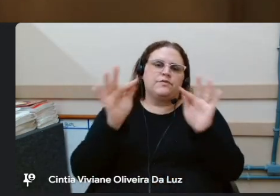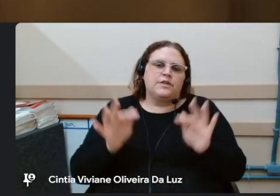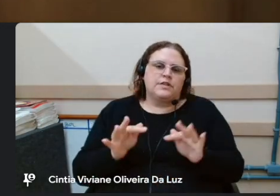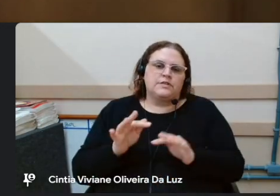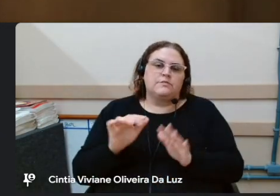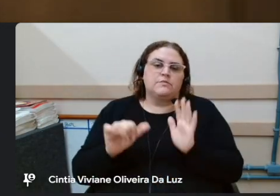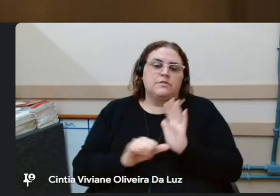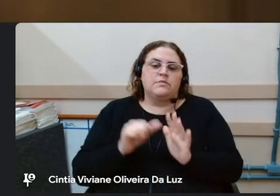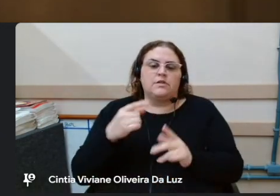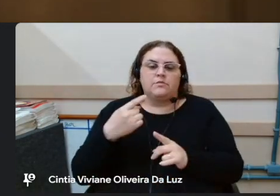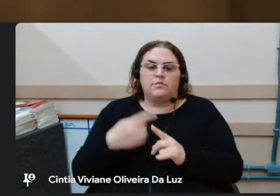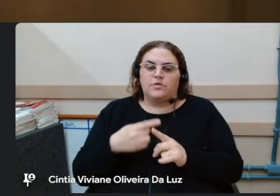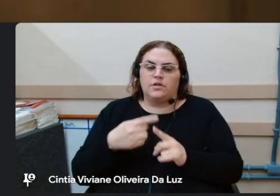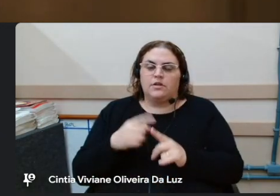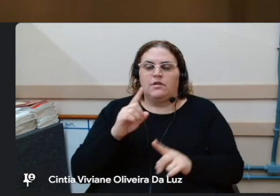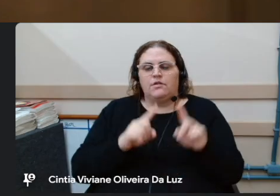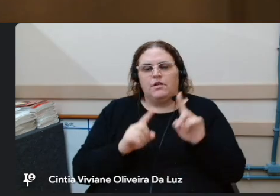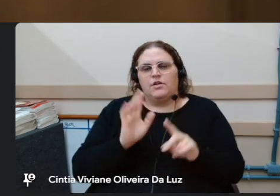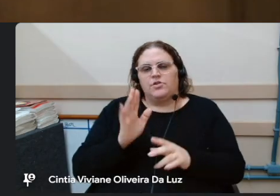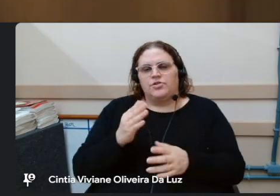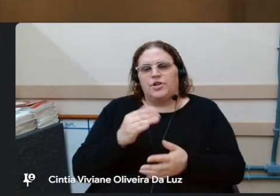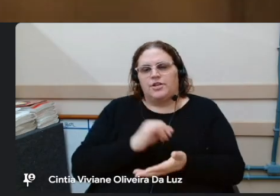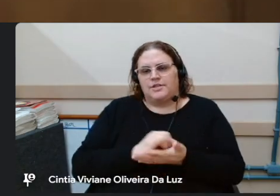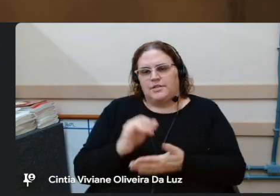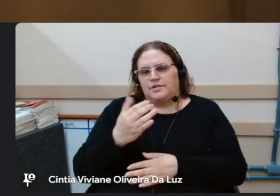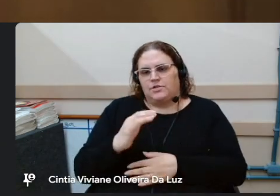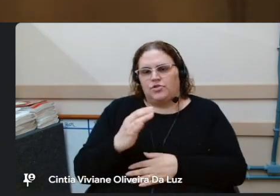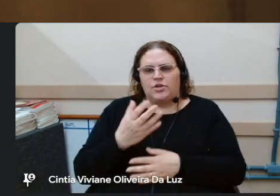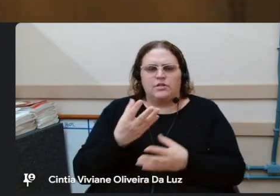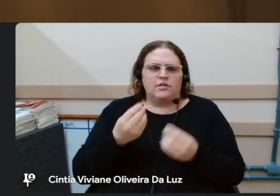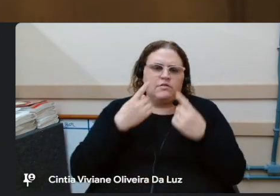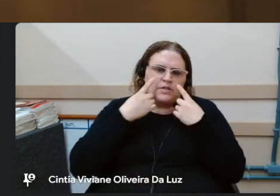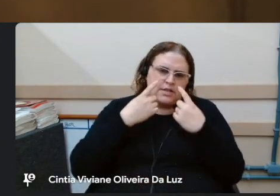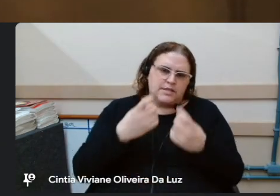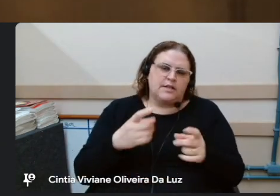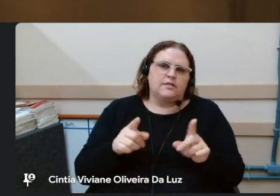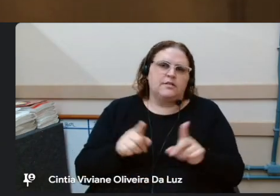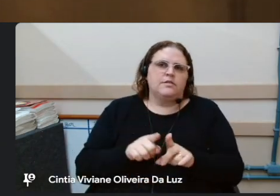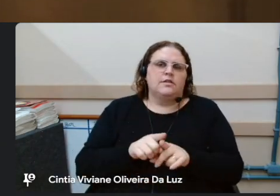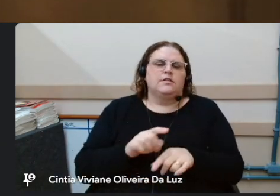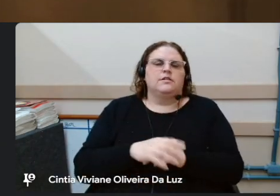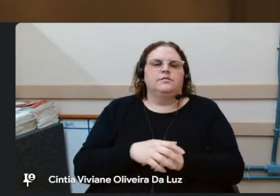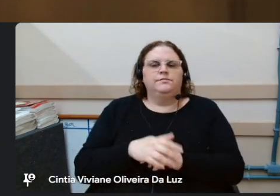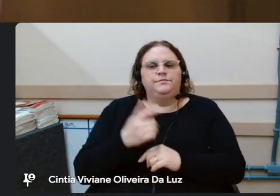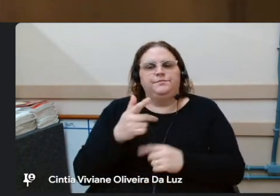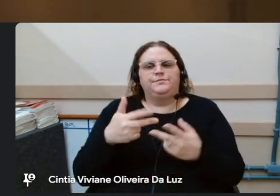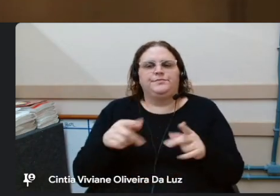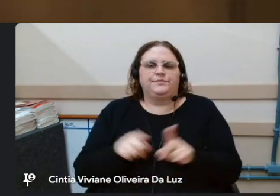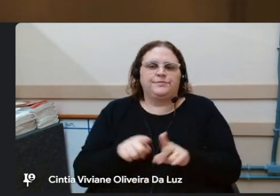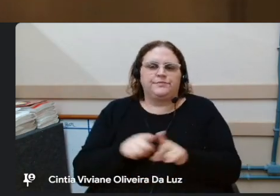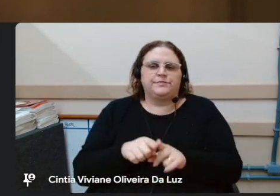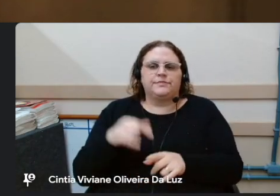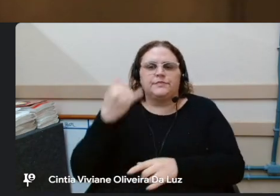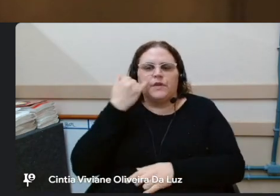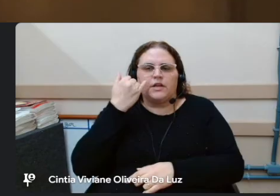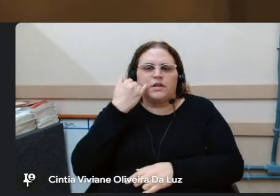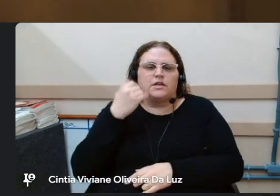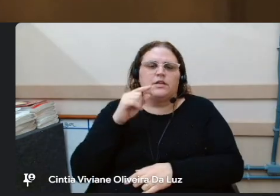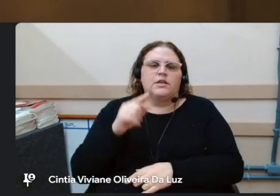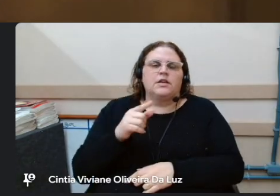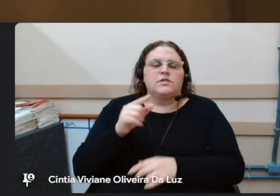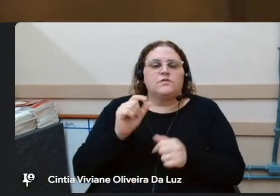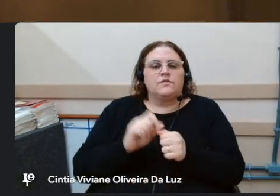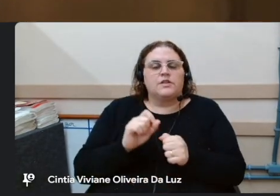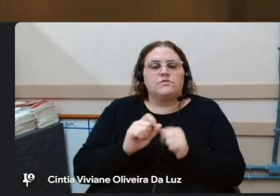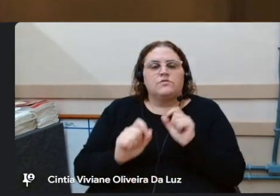tão feliz primeiro por ter alguém já de iniciação científica tão interessado e outra coisa escutar sotaques